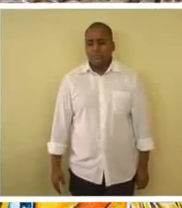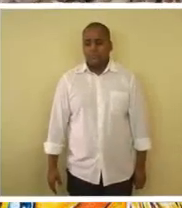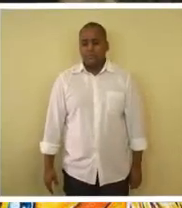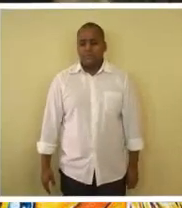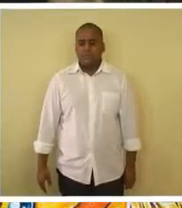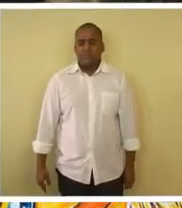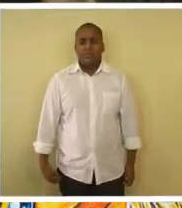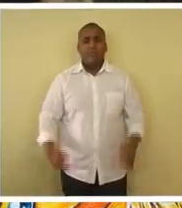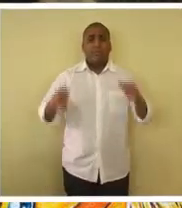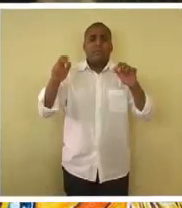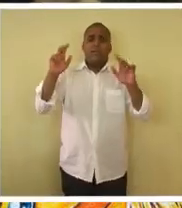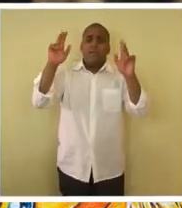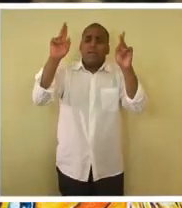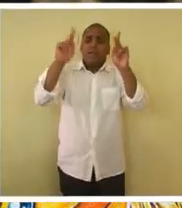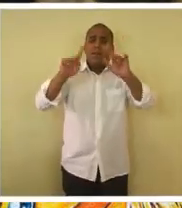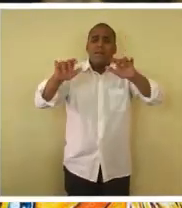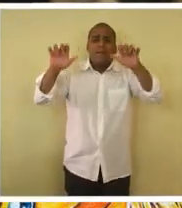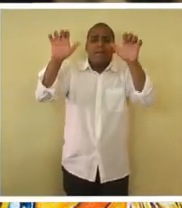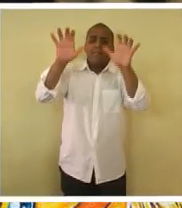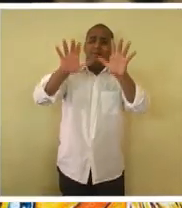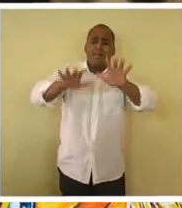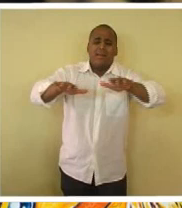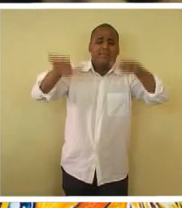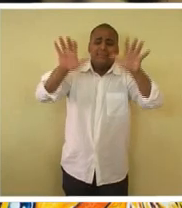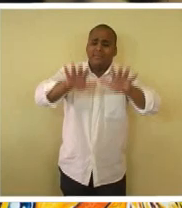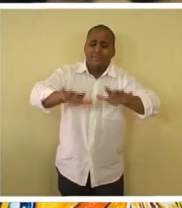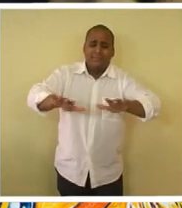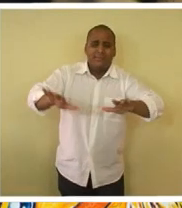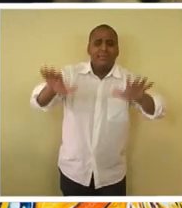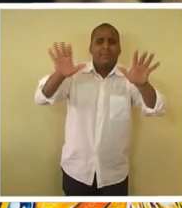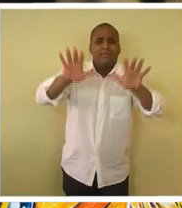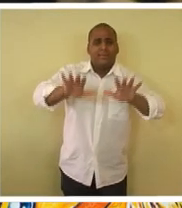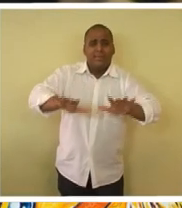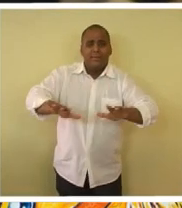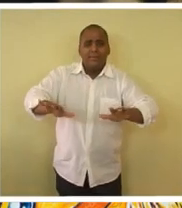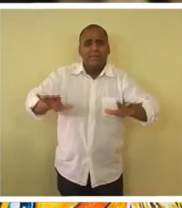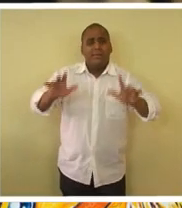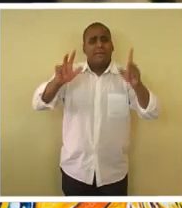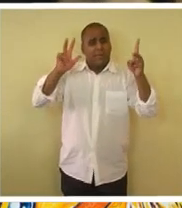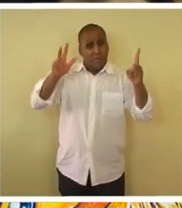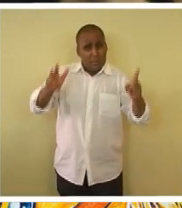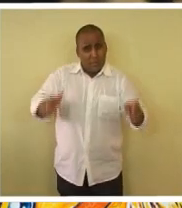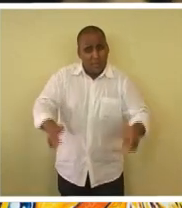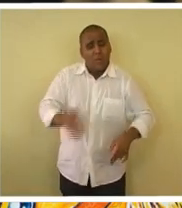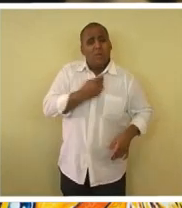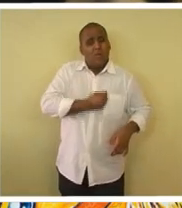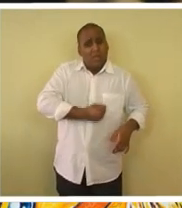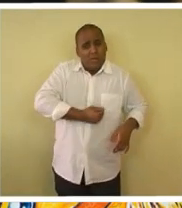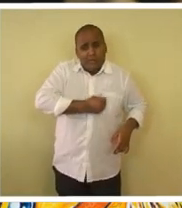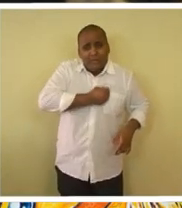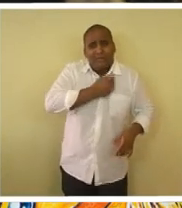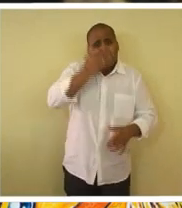A paz paz É o agir da esperança